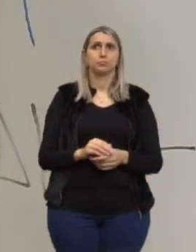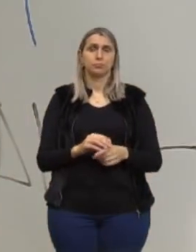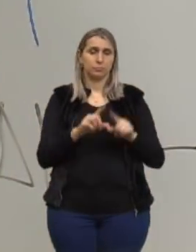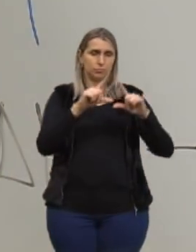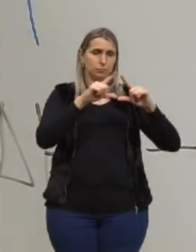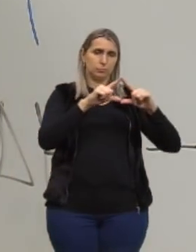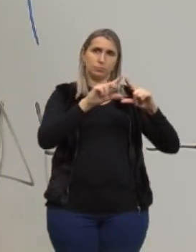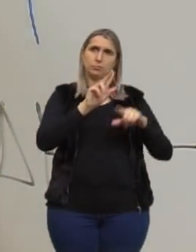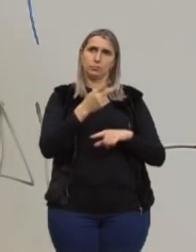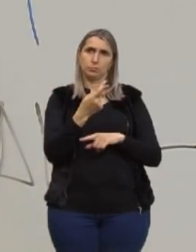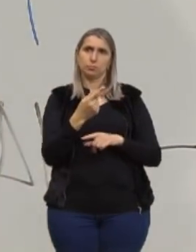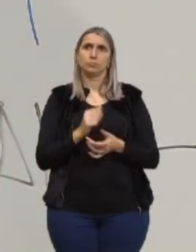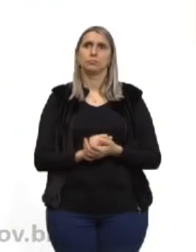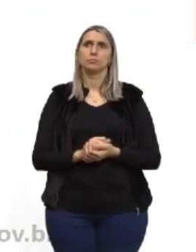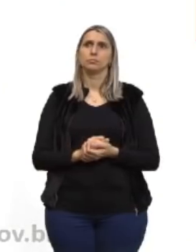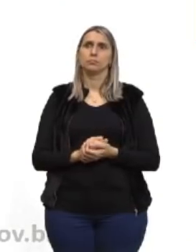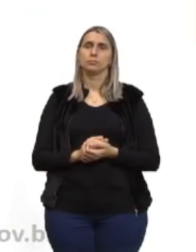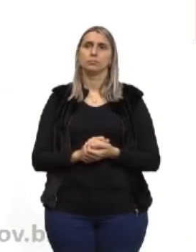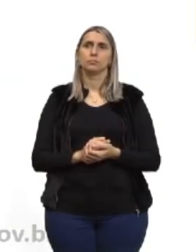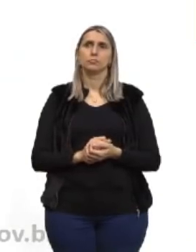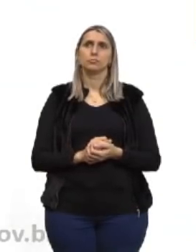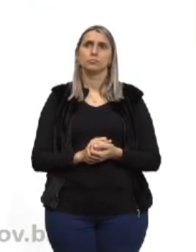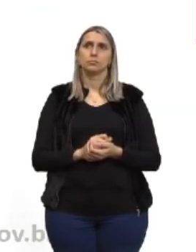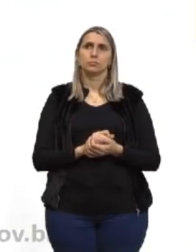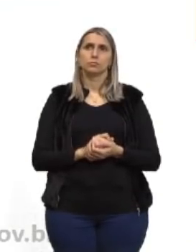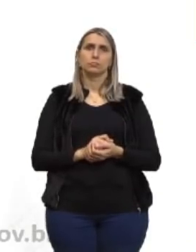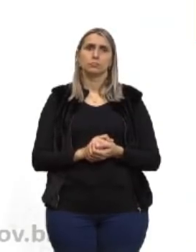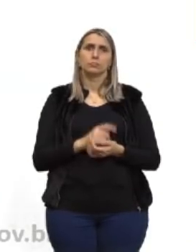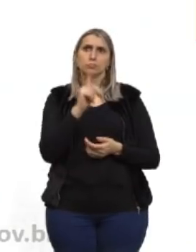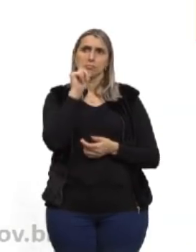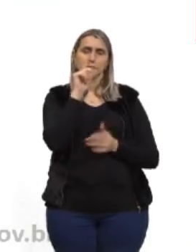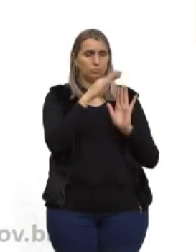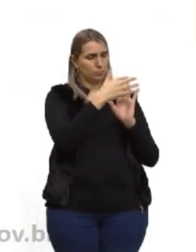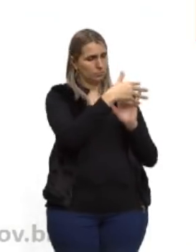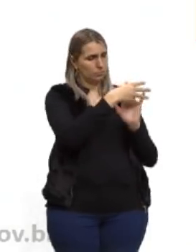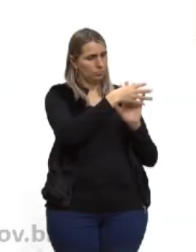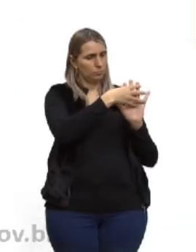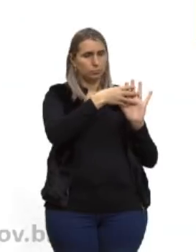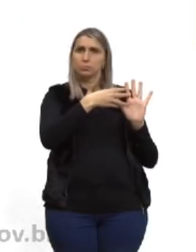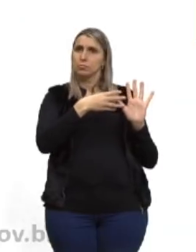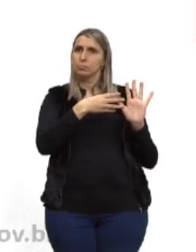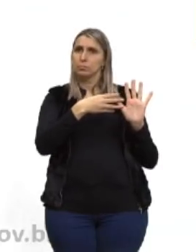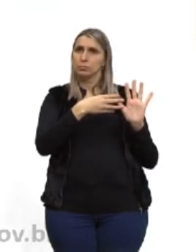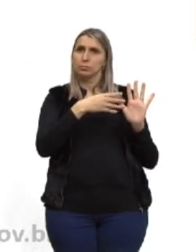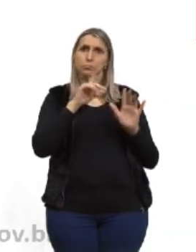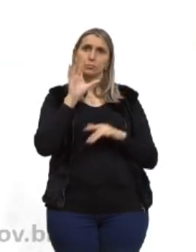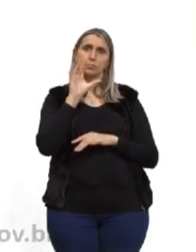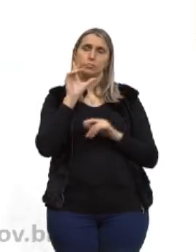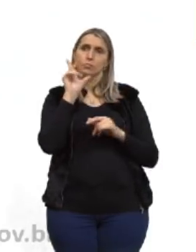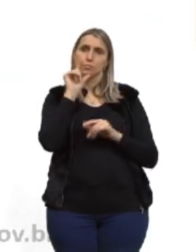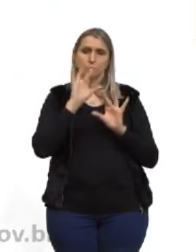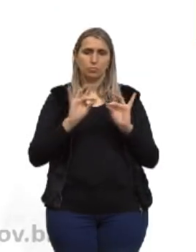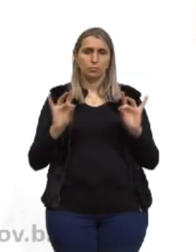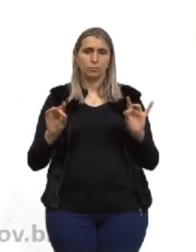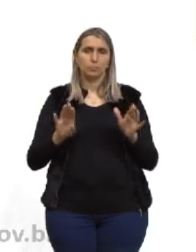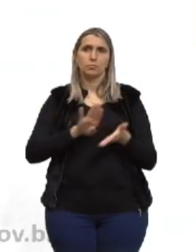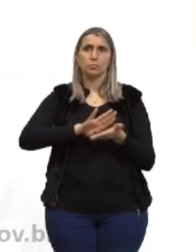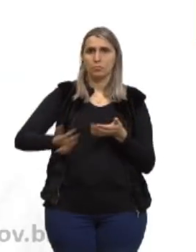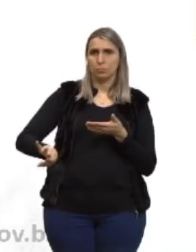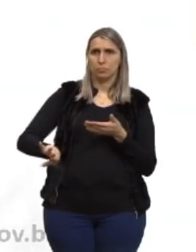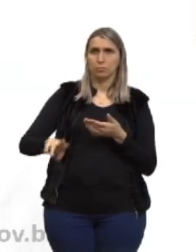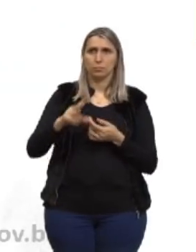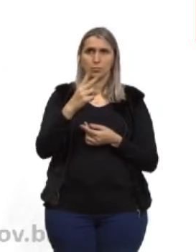a água vamos lá na tabela cadê a minha água aqui ó água no estado líquido -